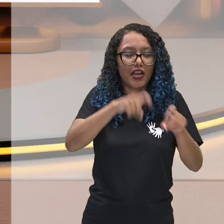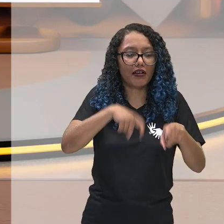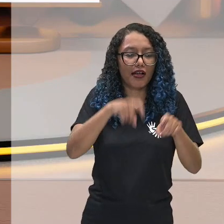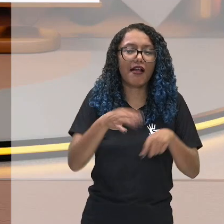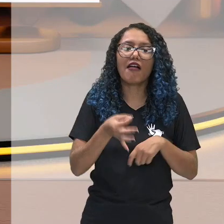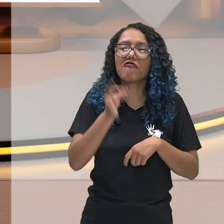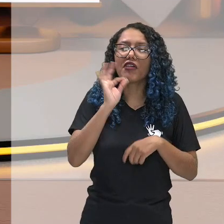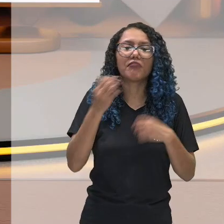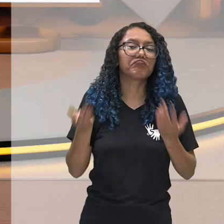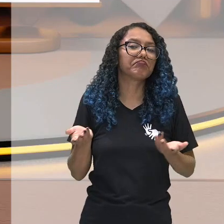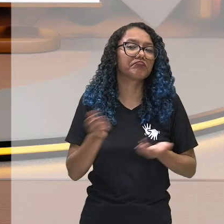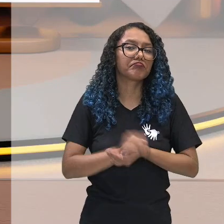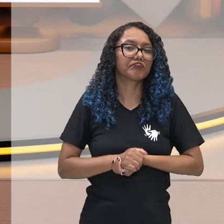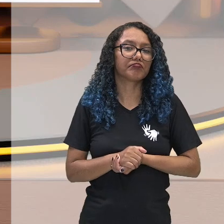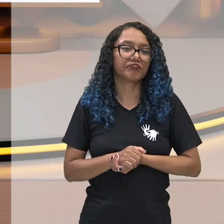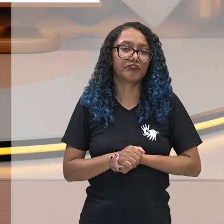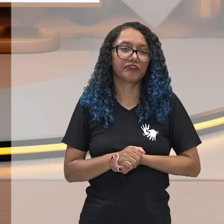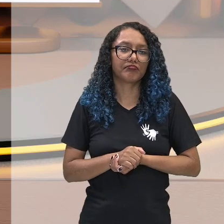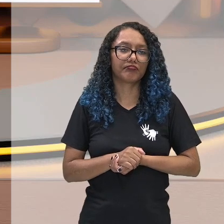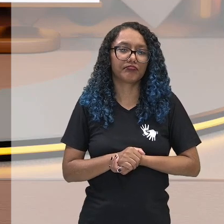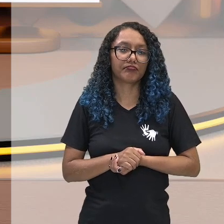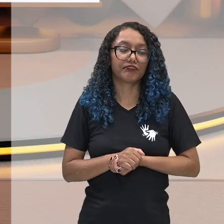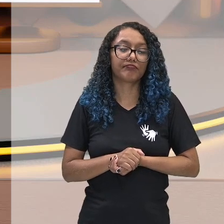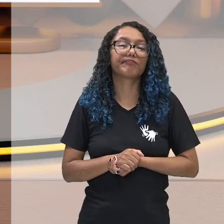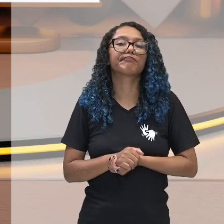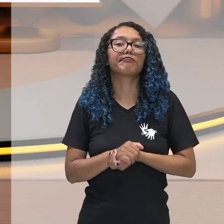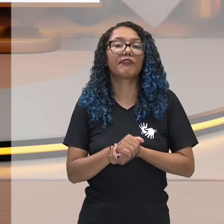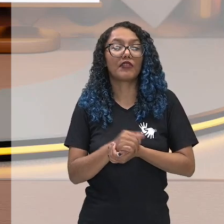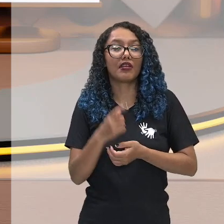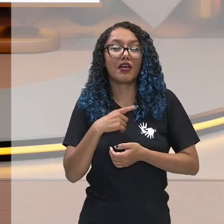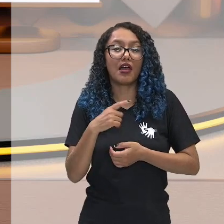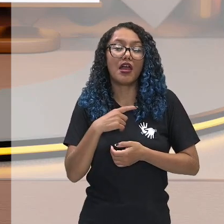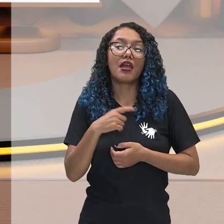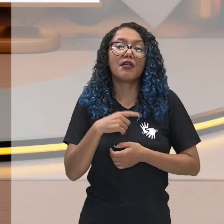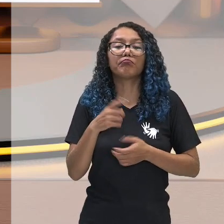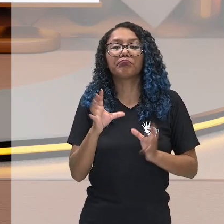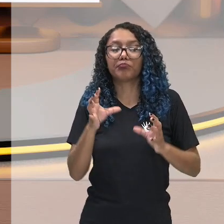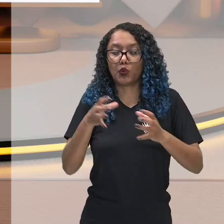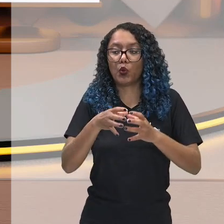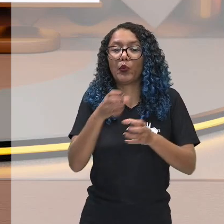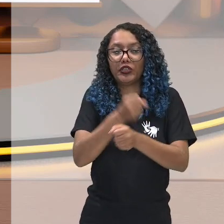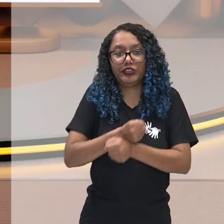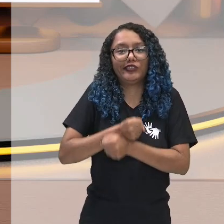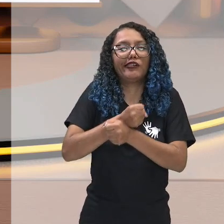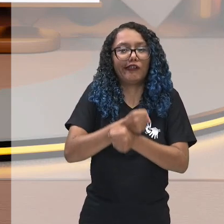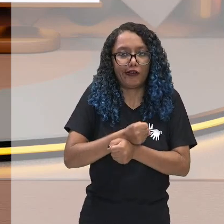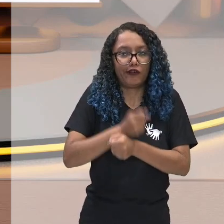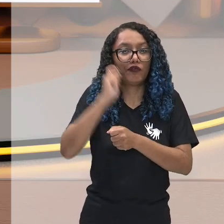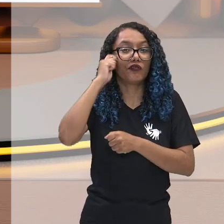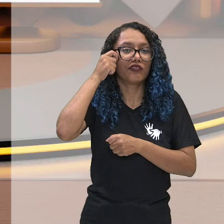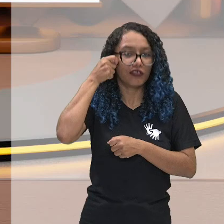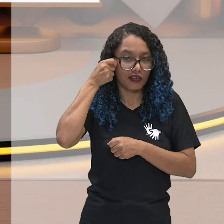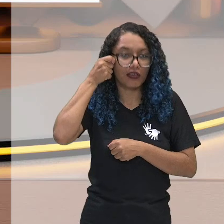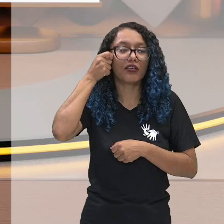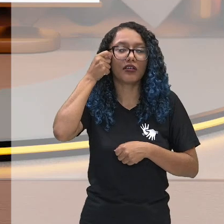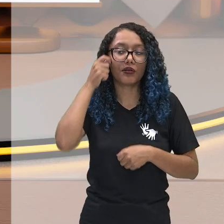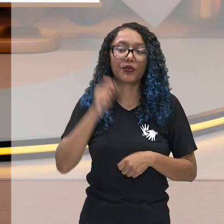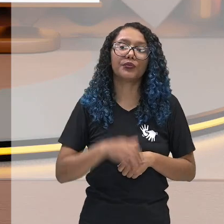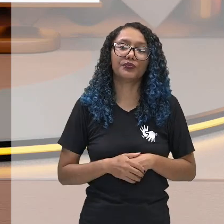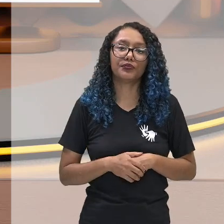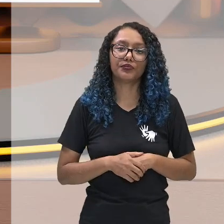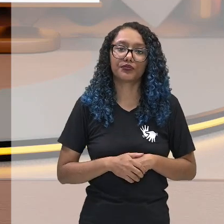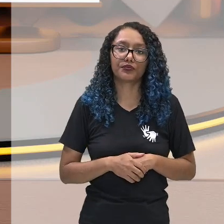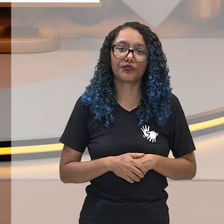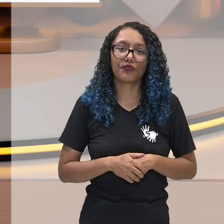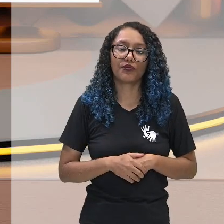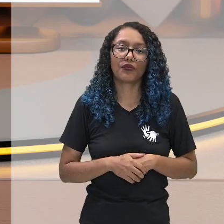gente? Primeiramente, a boa e velha mão de obra escravizada, tá, gente? De negros, de pessoas que já estavam